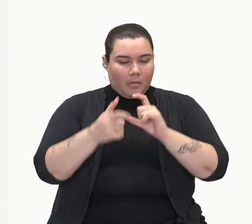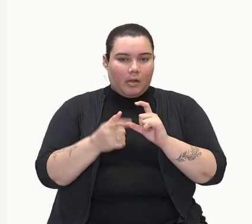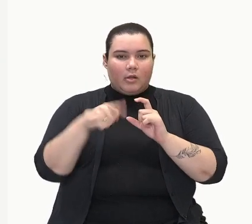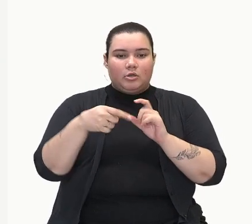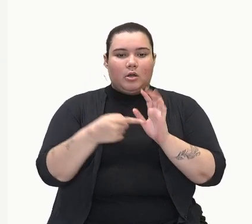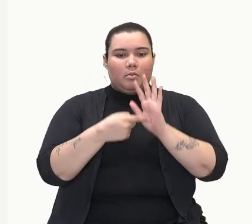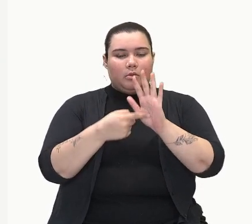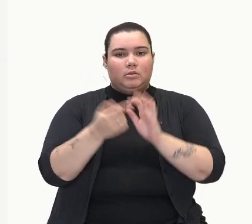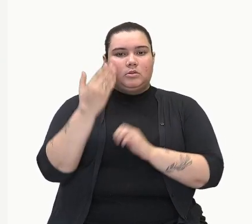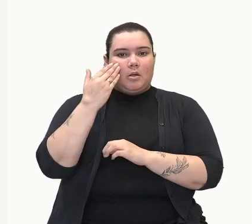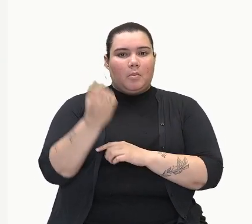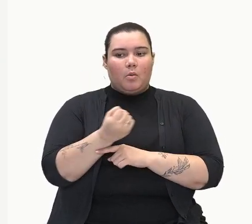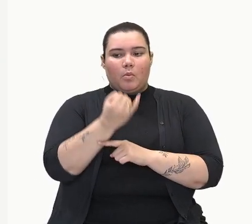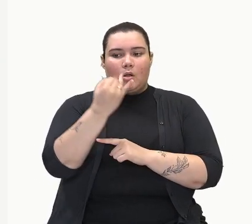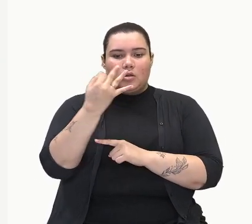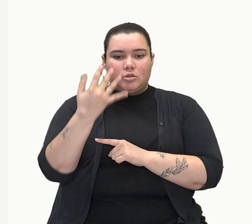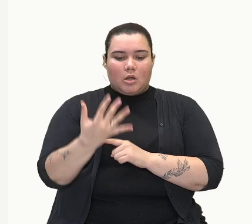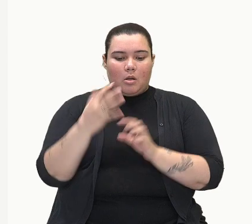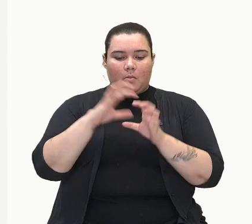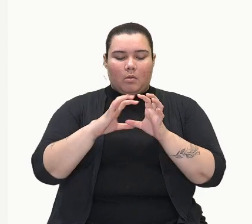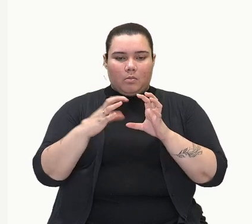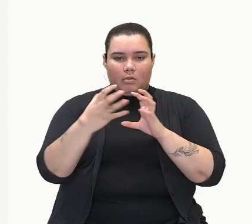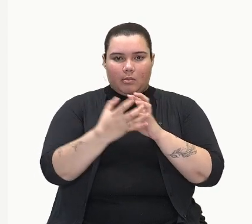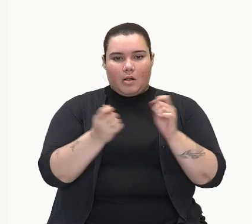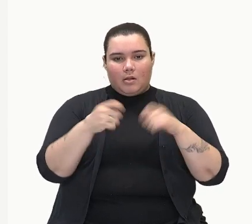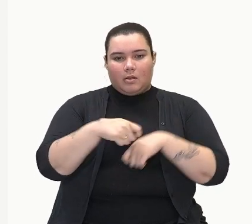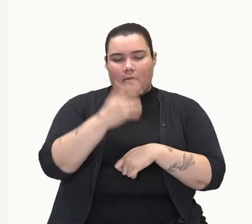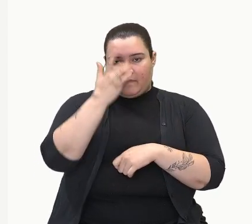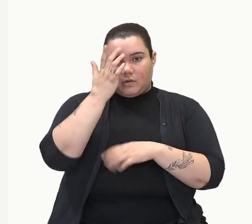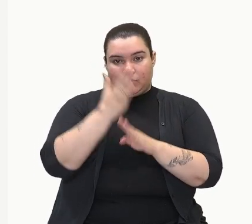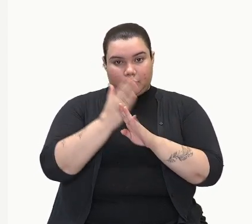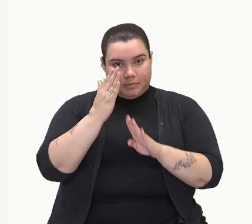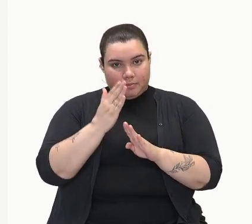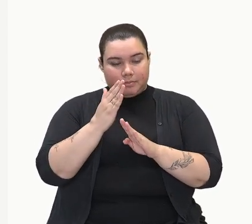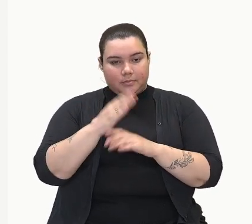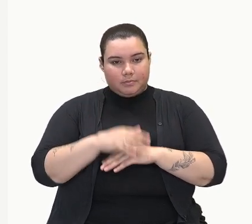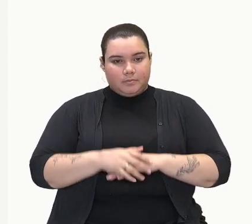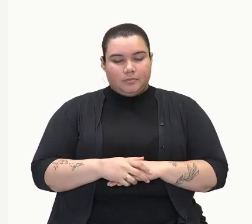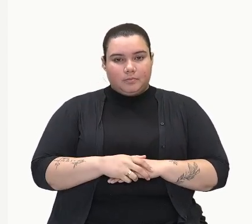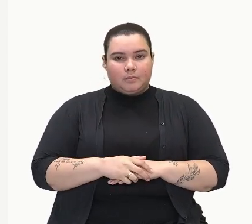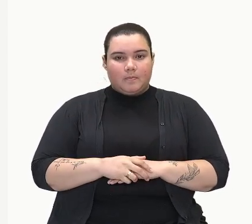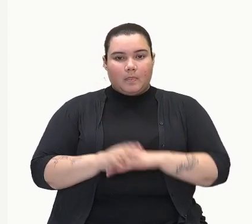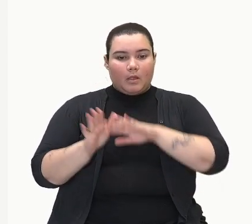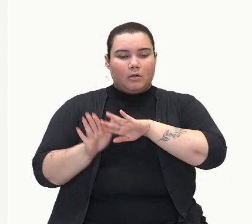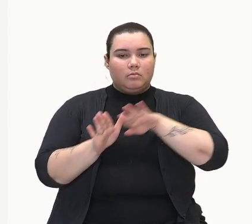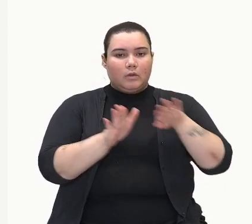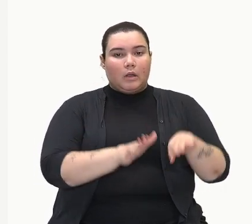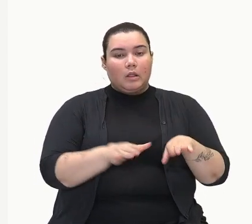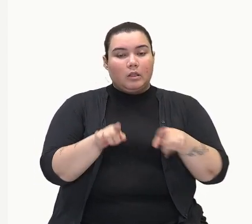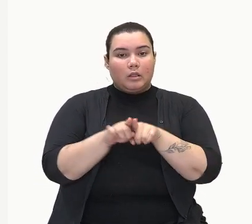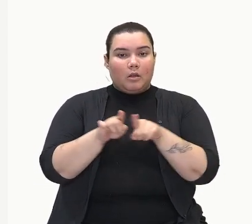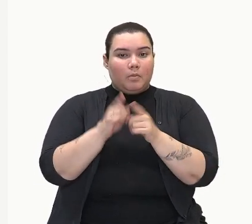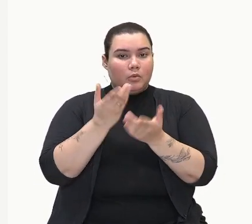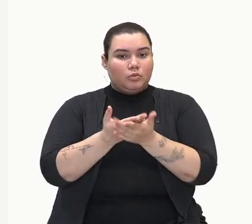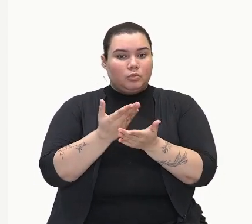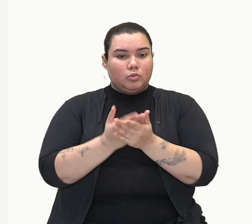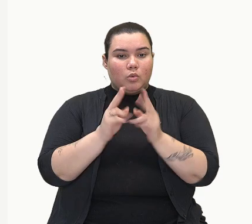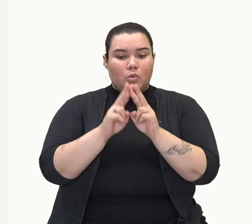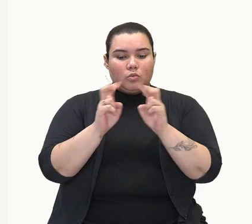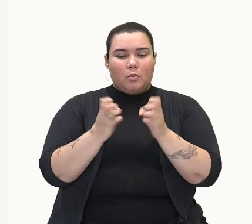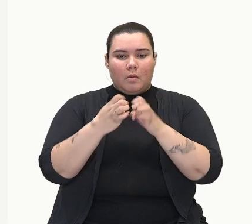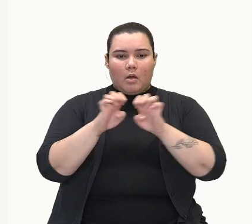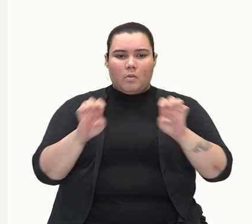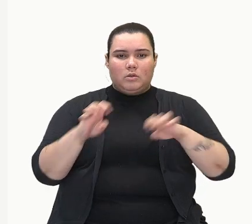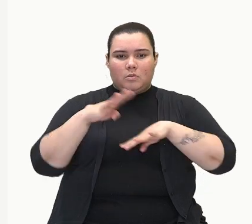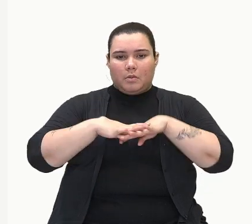Então essa é a nossa dica para você determinar aí os poliedros de Platão, tá? E nós falamos também da relação de Euler, né? A relação